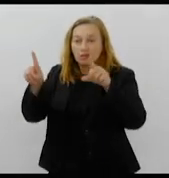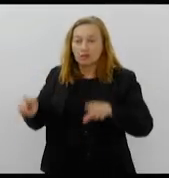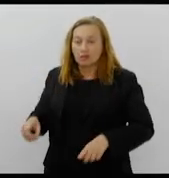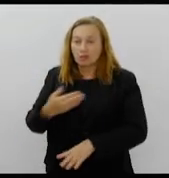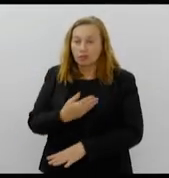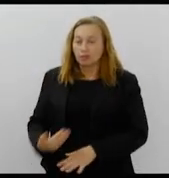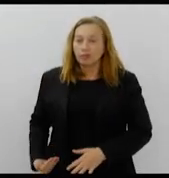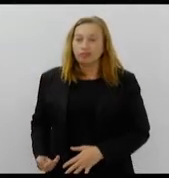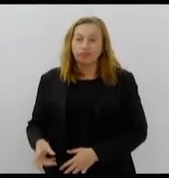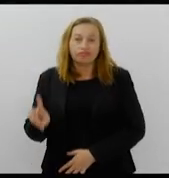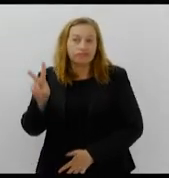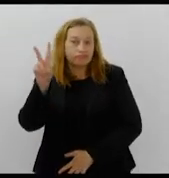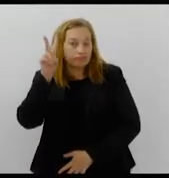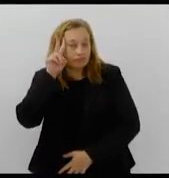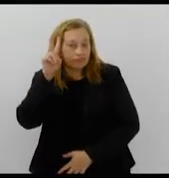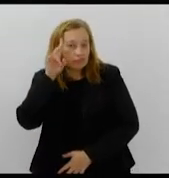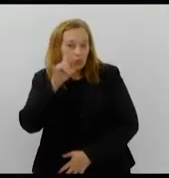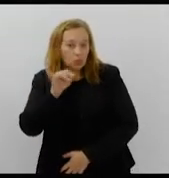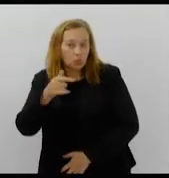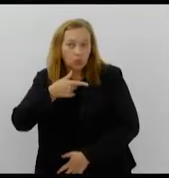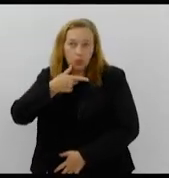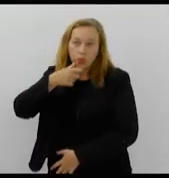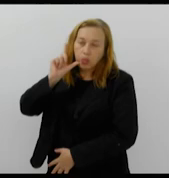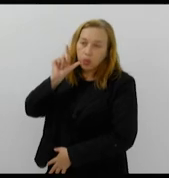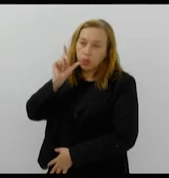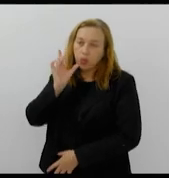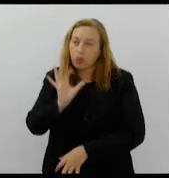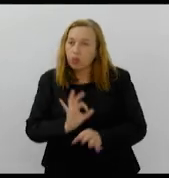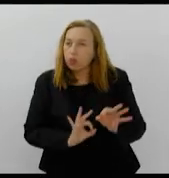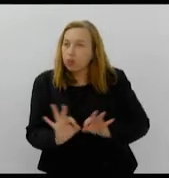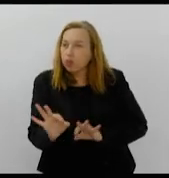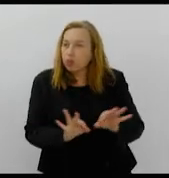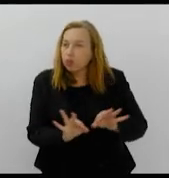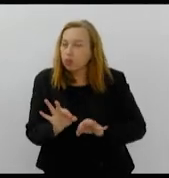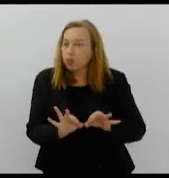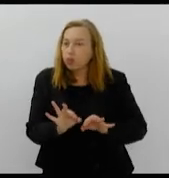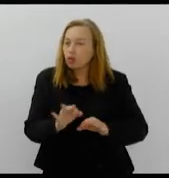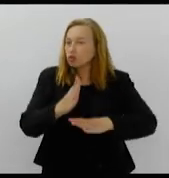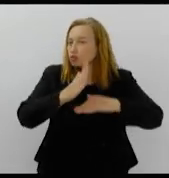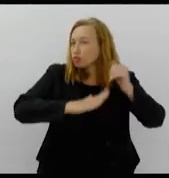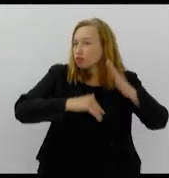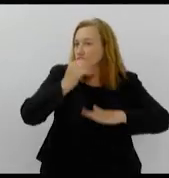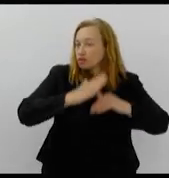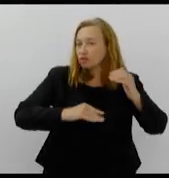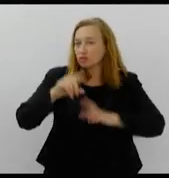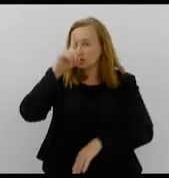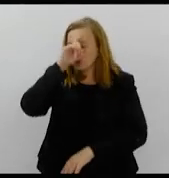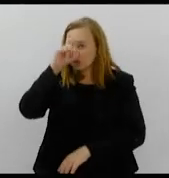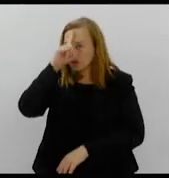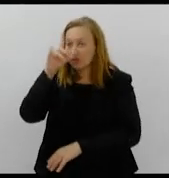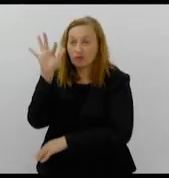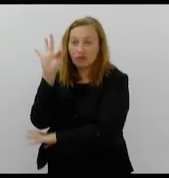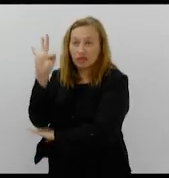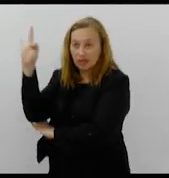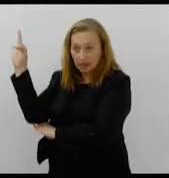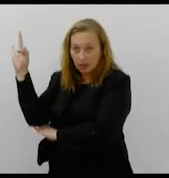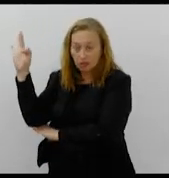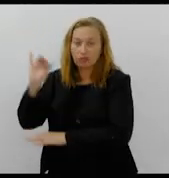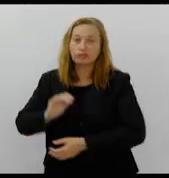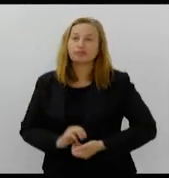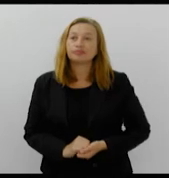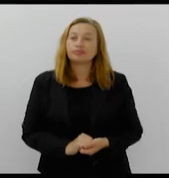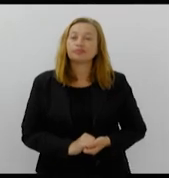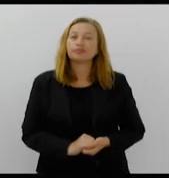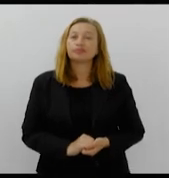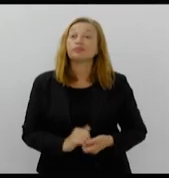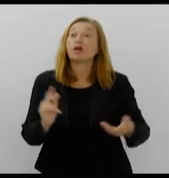ontem, o ato organizado pelos trabalhadores do Hospital Federal, dos hospitais federais, e o